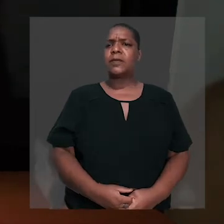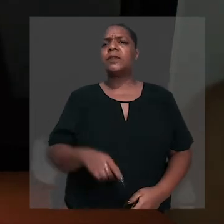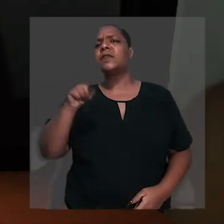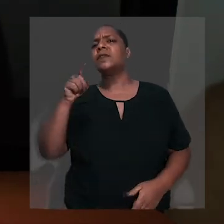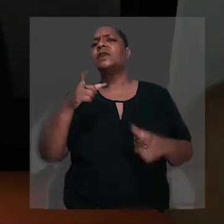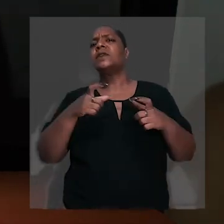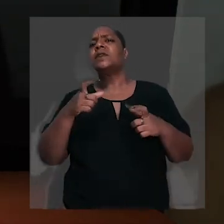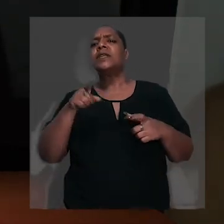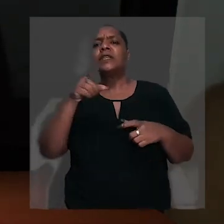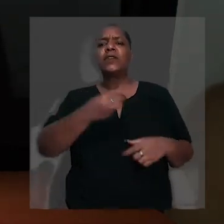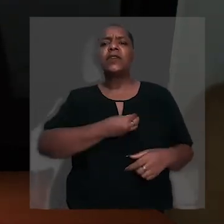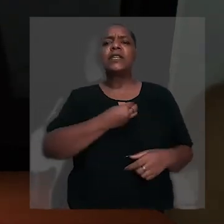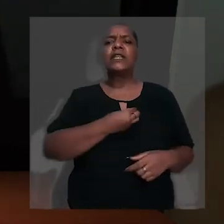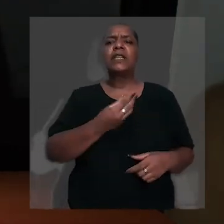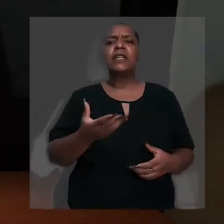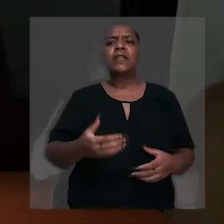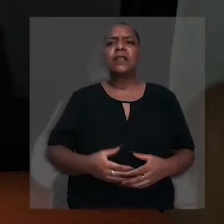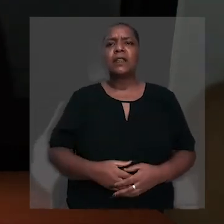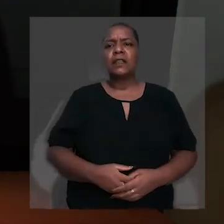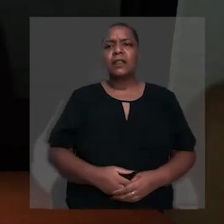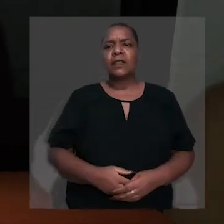Que lugar é esse aí que você tá?